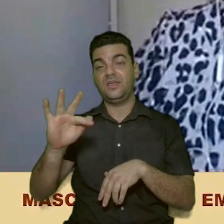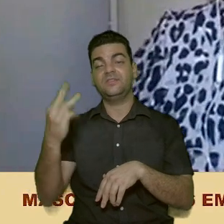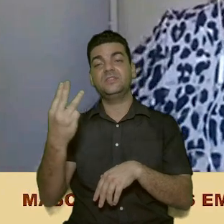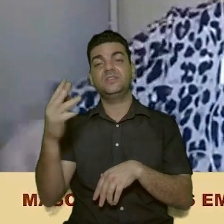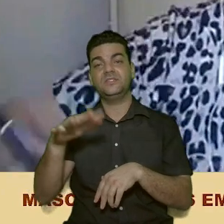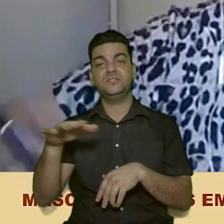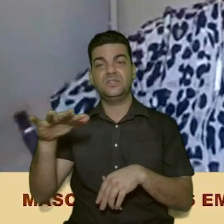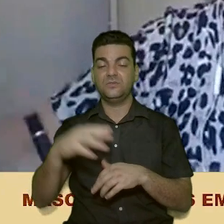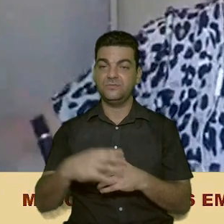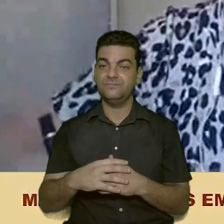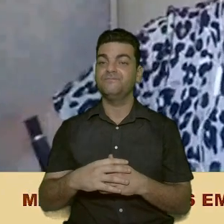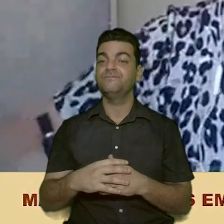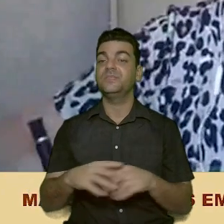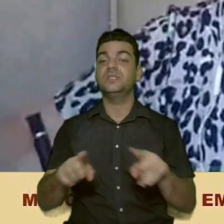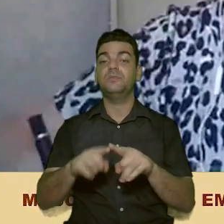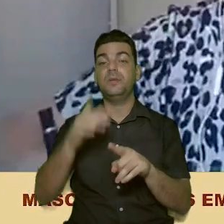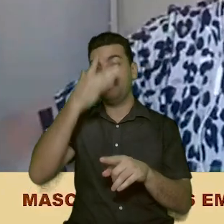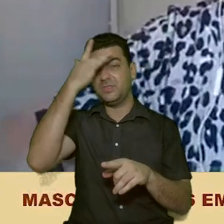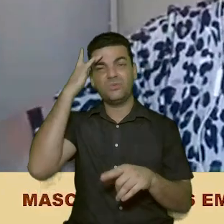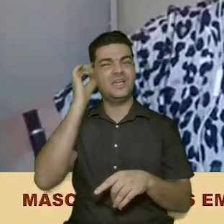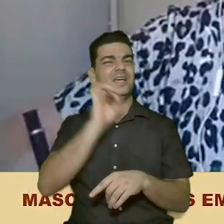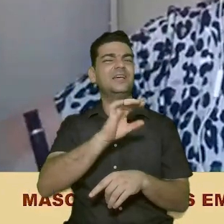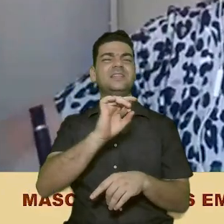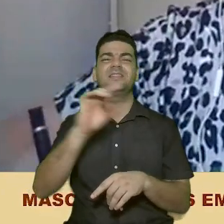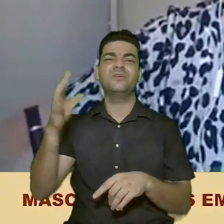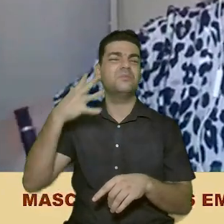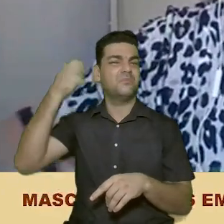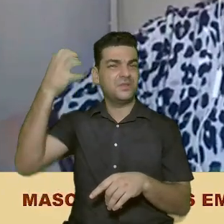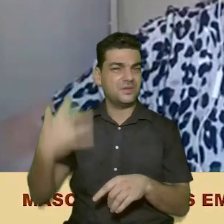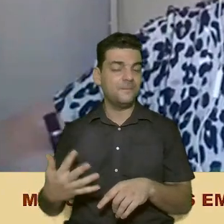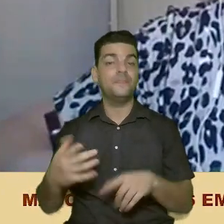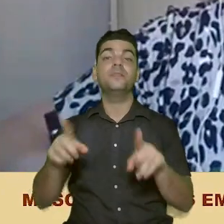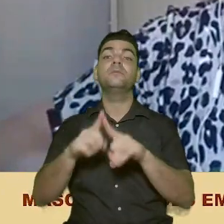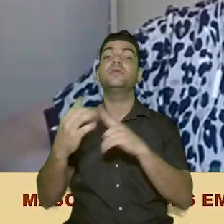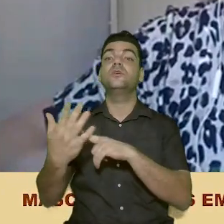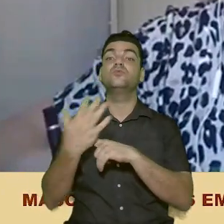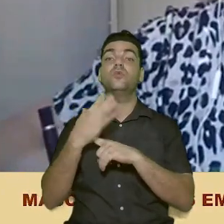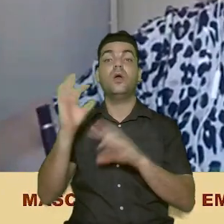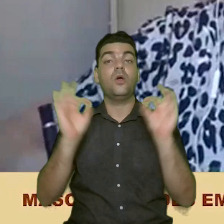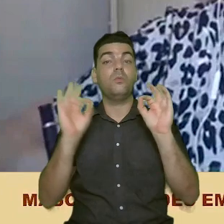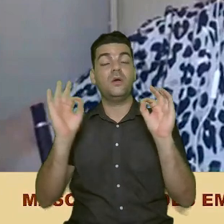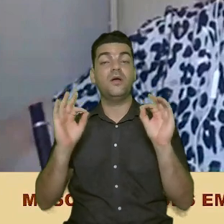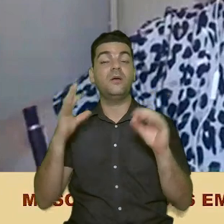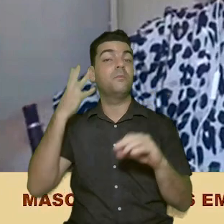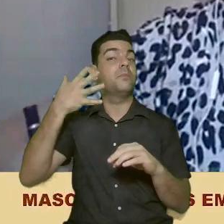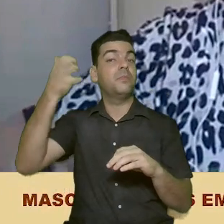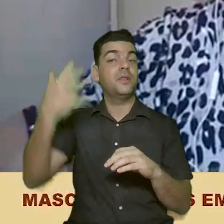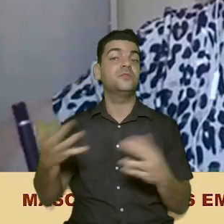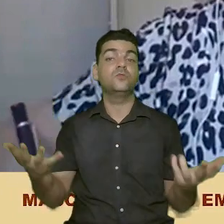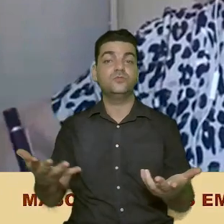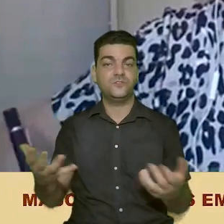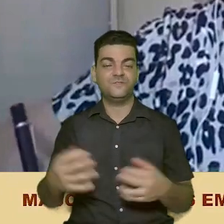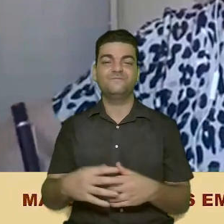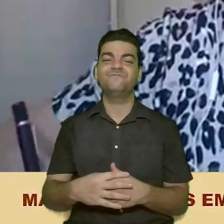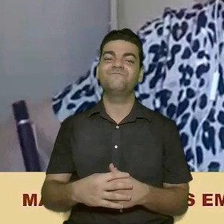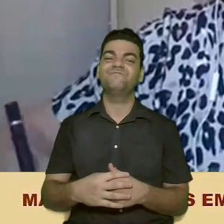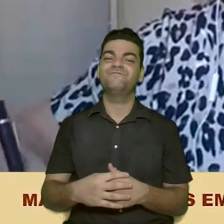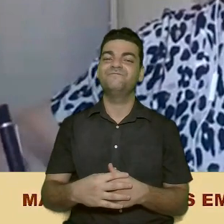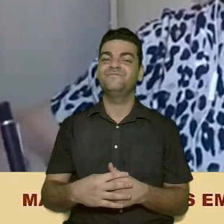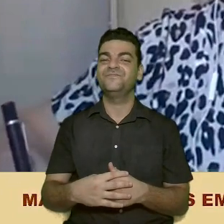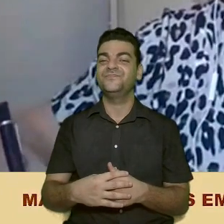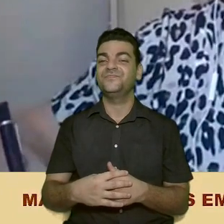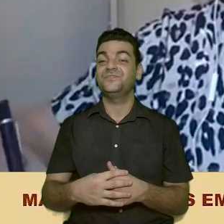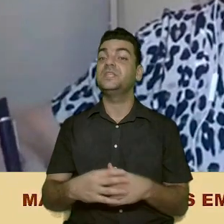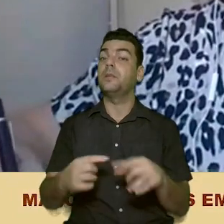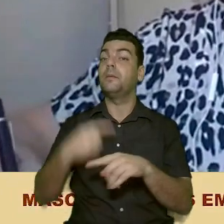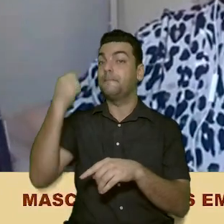Região, e todas as pessoas palestrantes e todas as pessoas envolvidas direta e indiretamente na execução, no